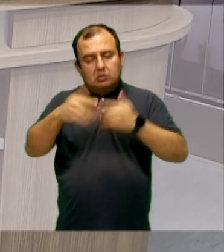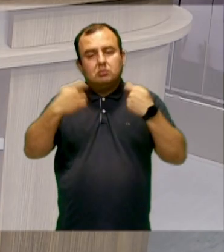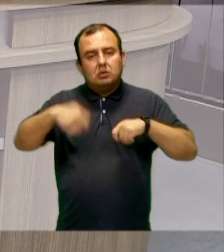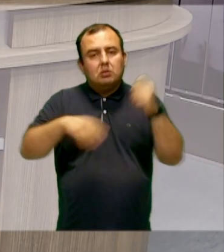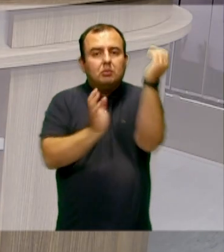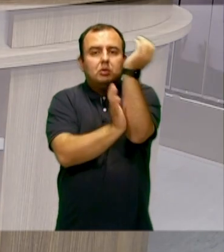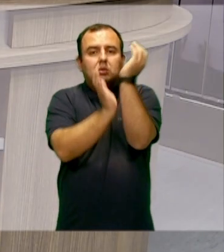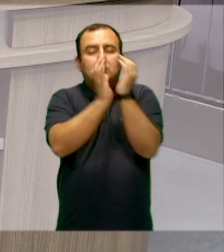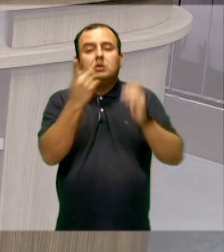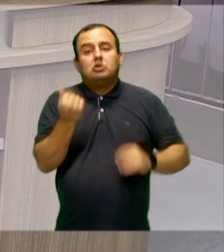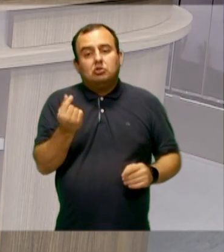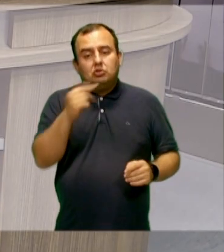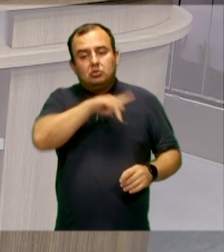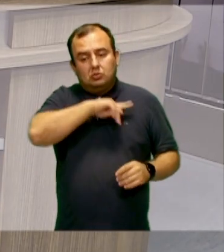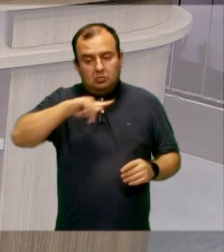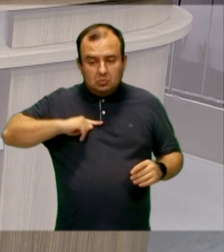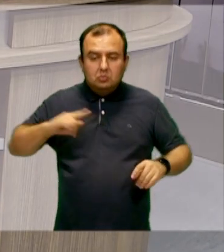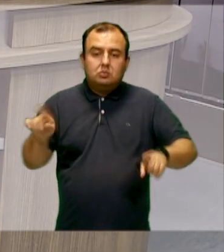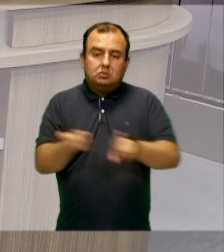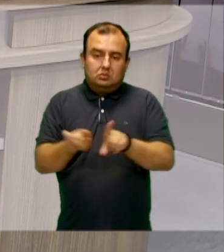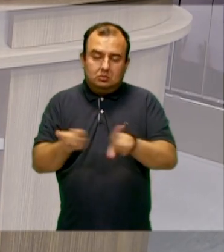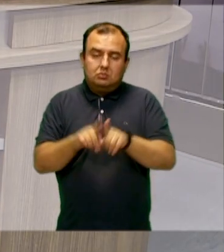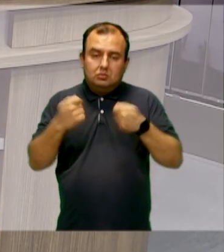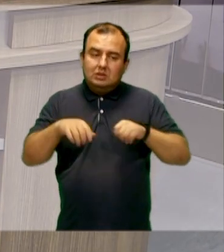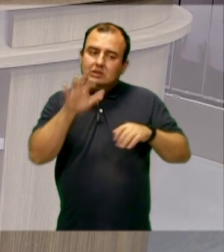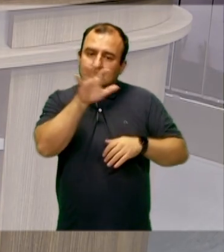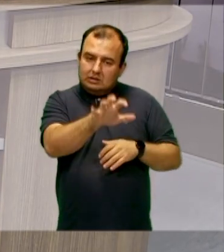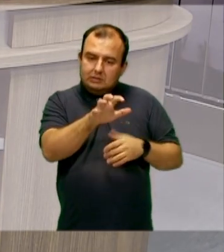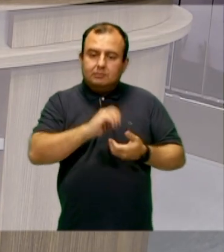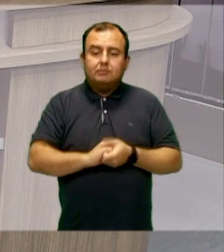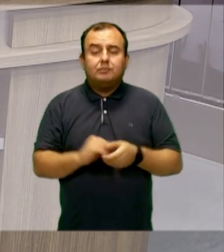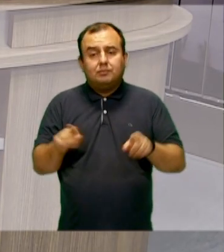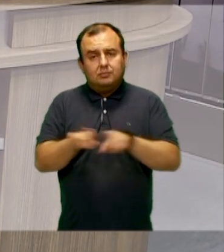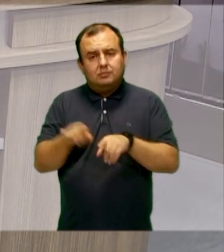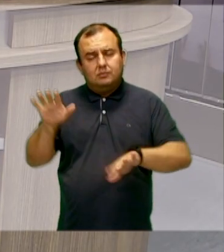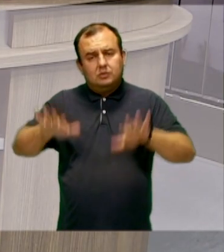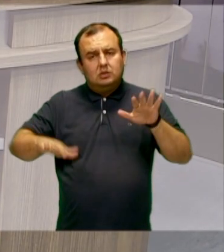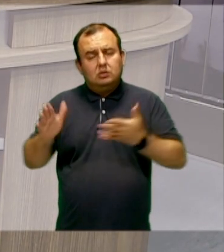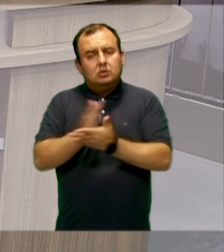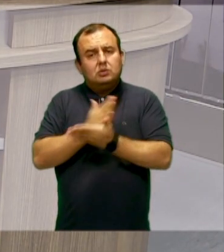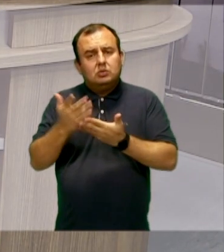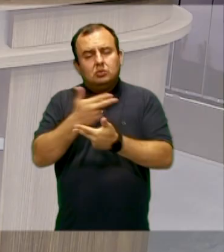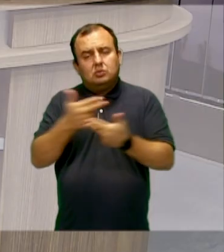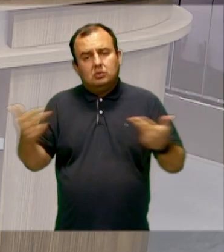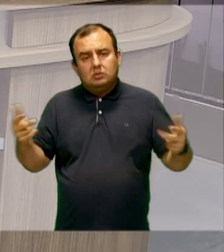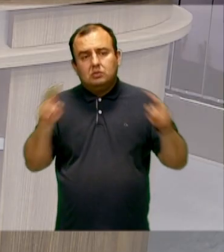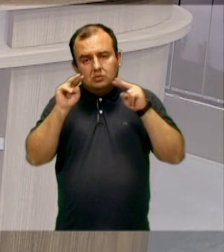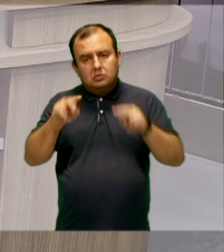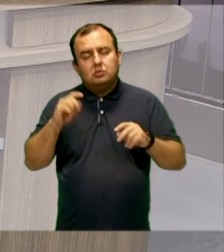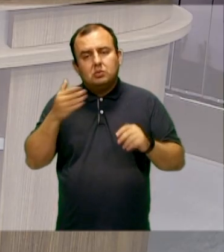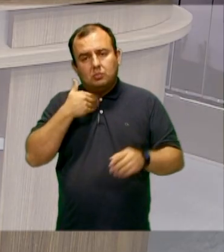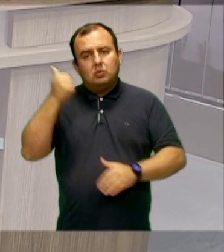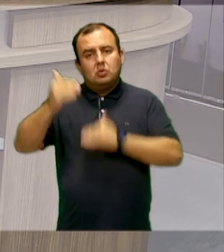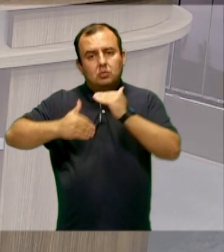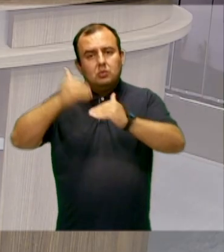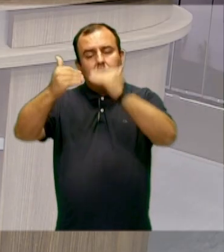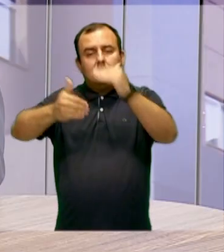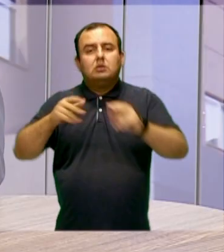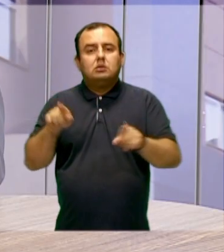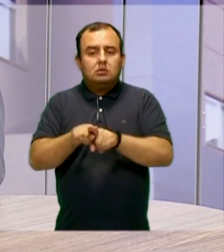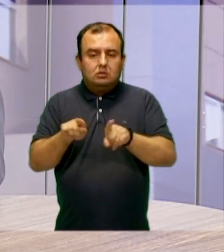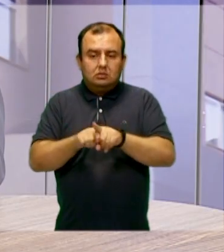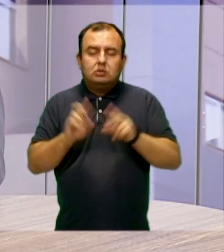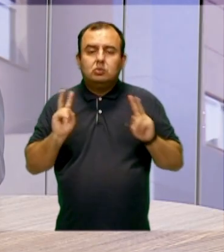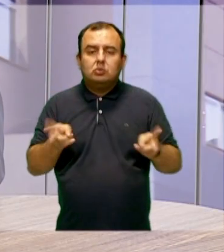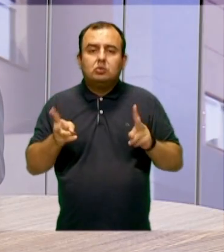gente está lidando com dinheiro público. Então, realmente tem que ser dessa forma. Mas algumas coisas a gente vê que a gente pode, quem sabe, melhorar o processo de alguma forma, continuando